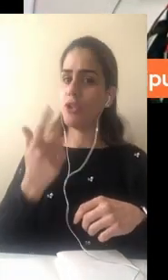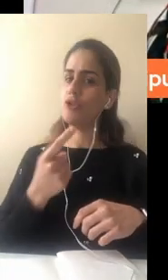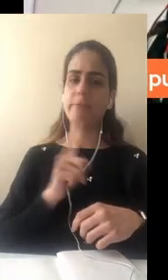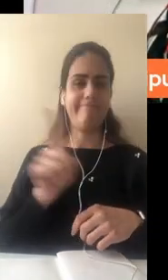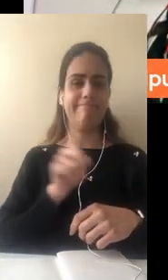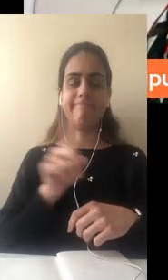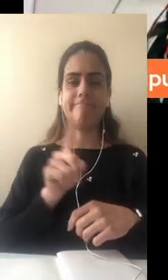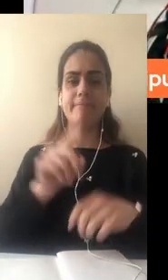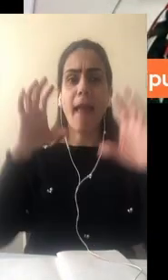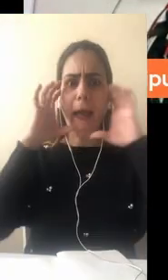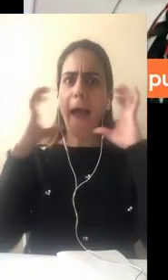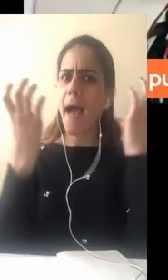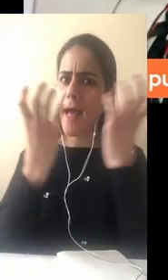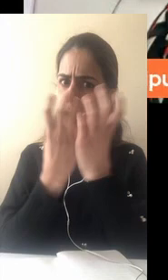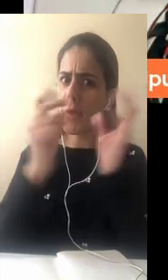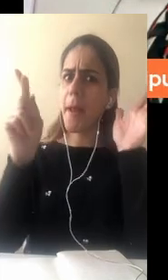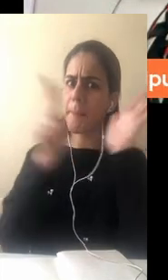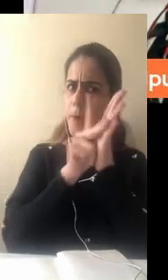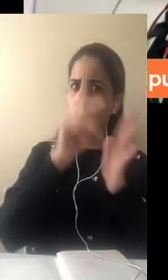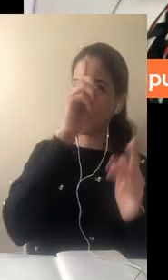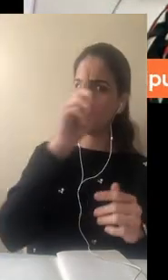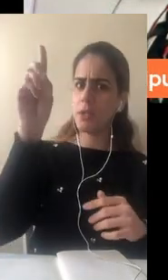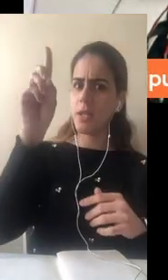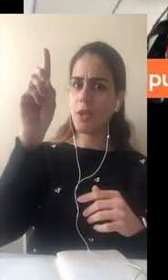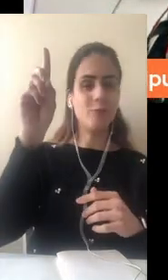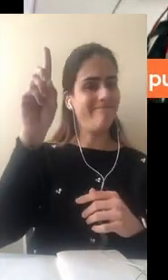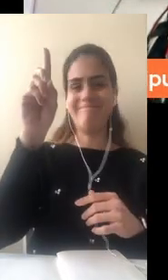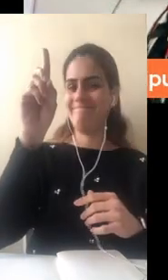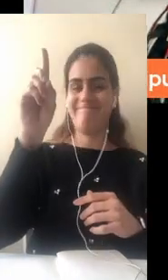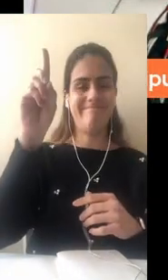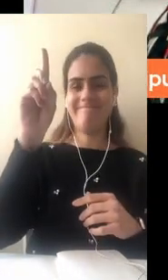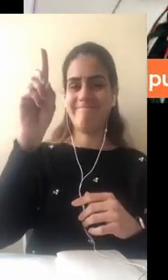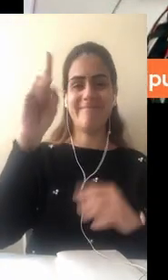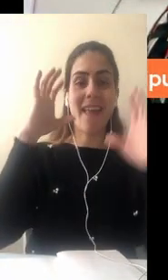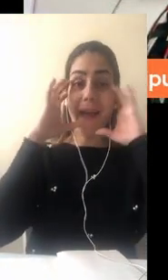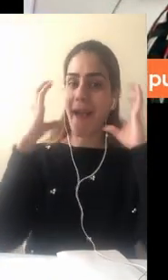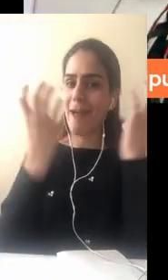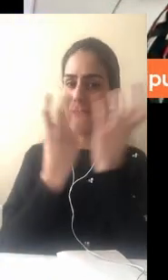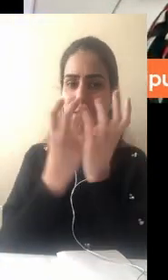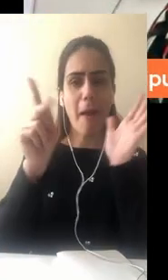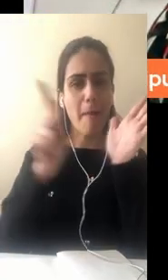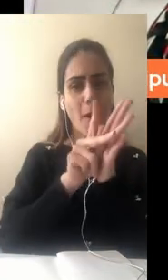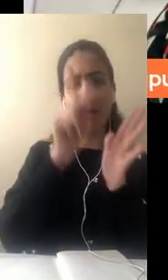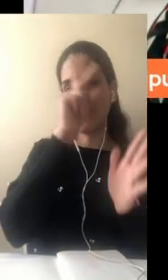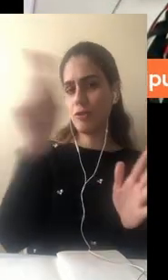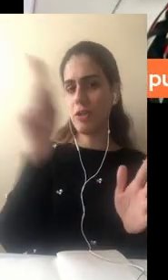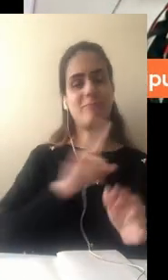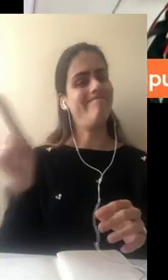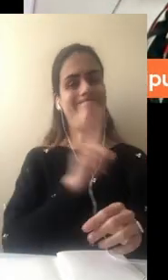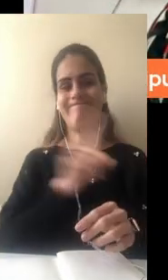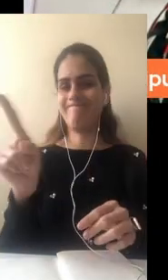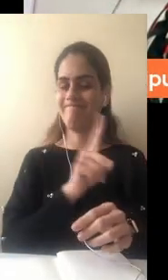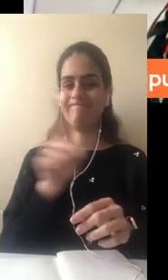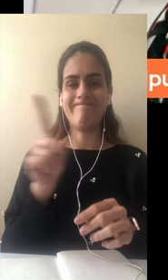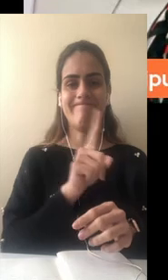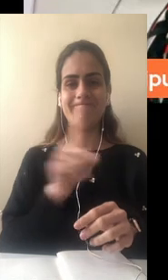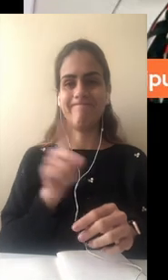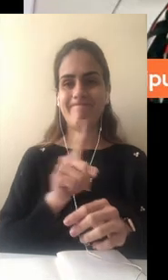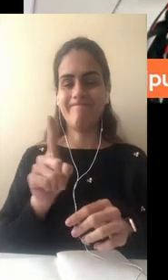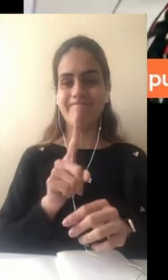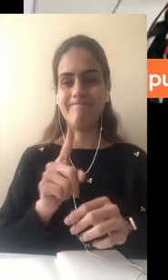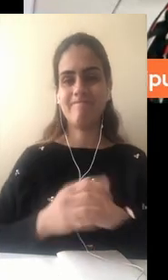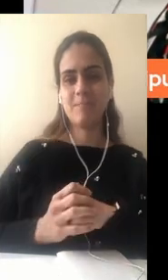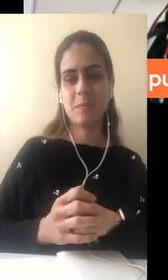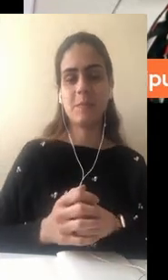é de Deus? Não é de Deus, né? Por que não é de Deus? Nós temos diversas